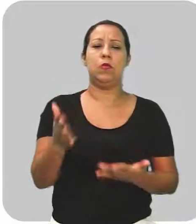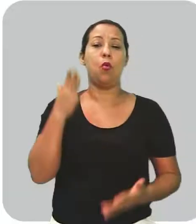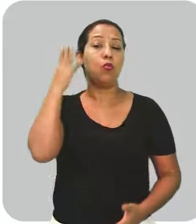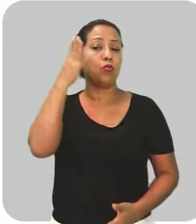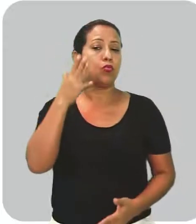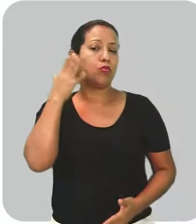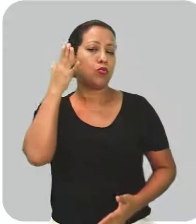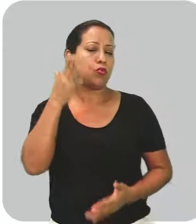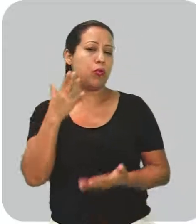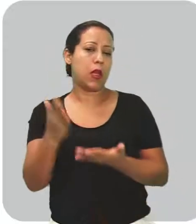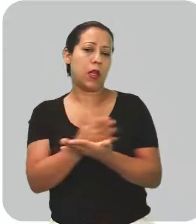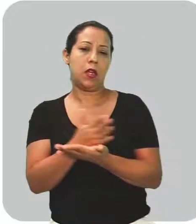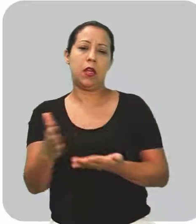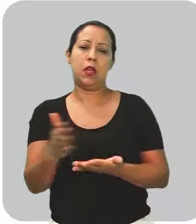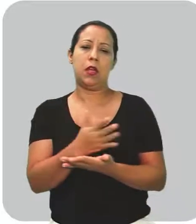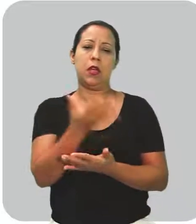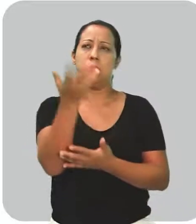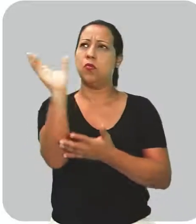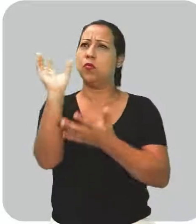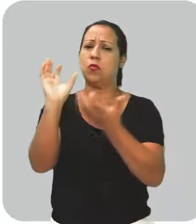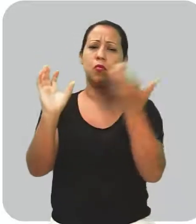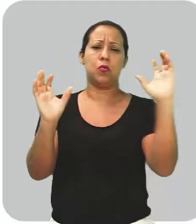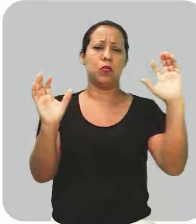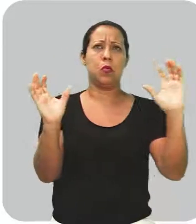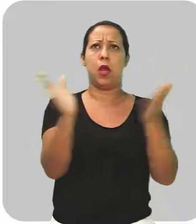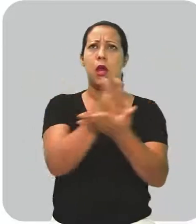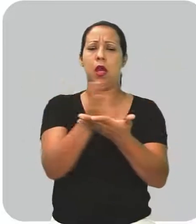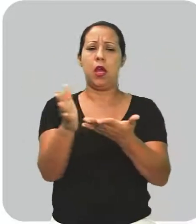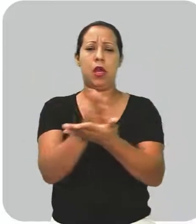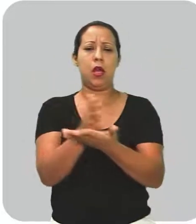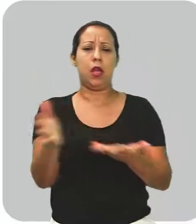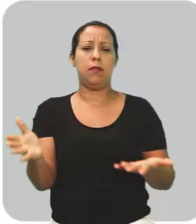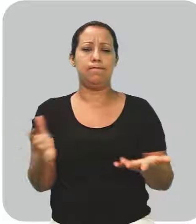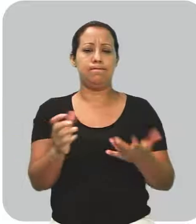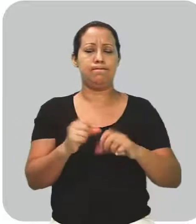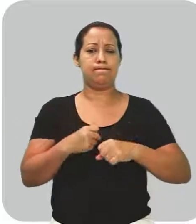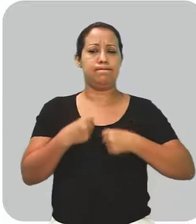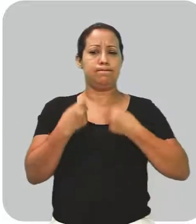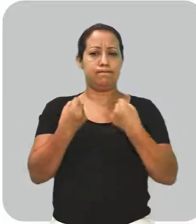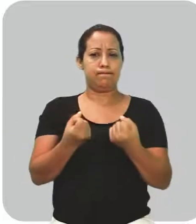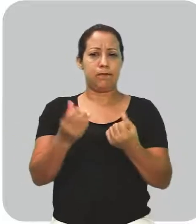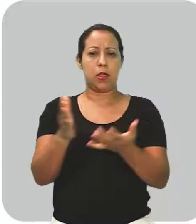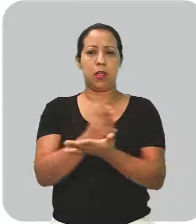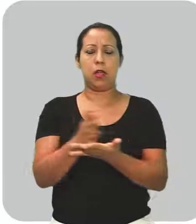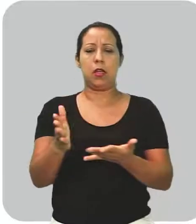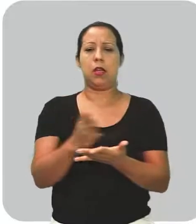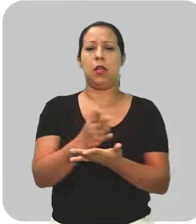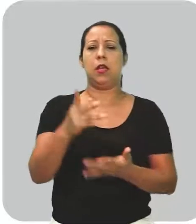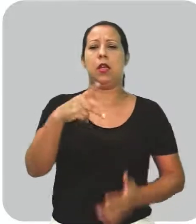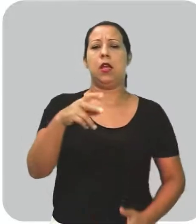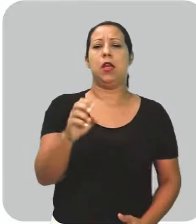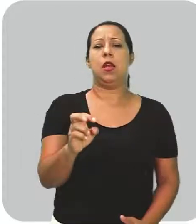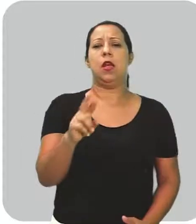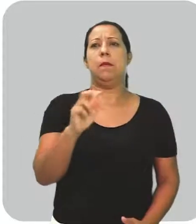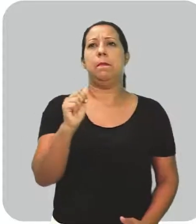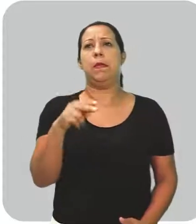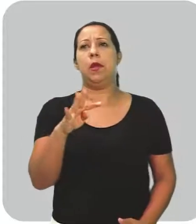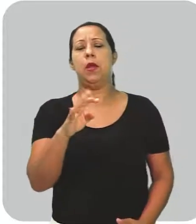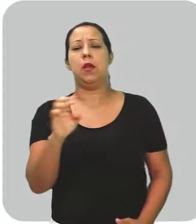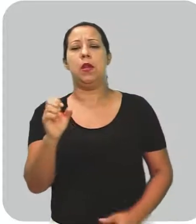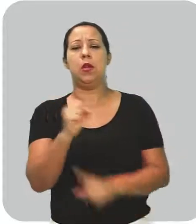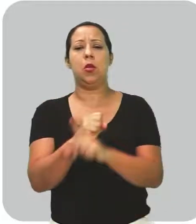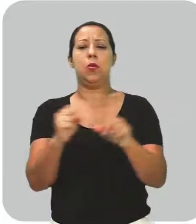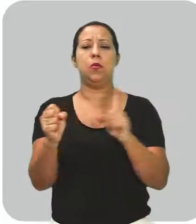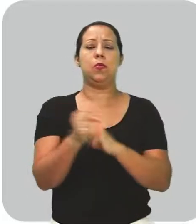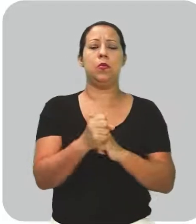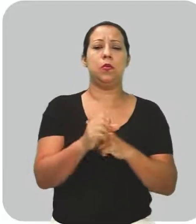palmeiras, mediante a força, para a paz, perante a sociedade, sob a